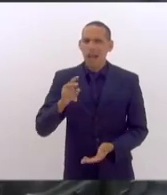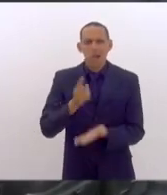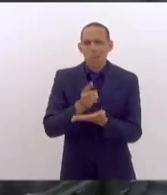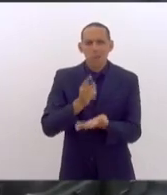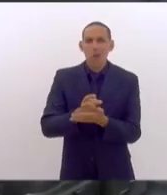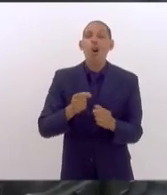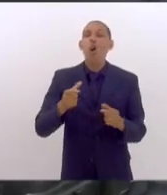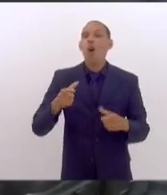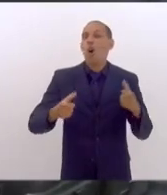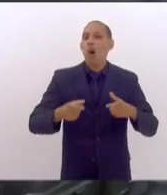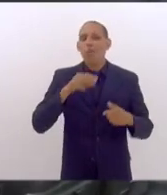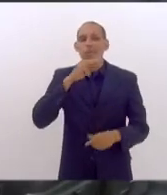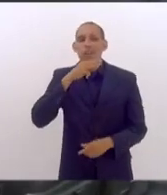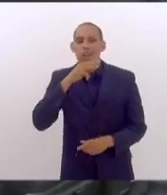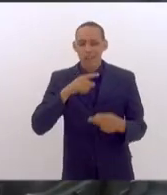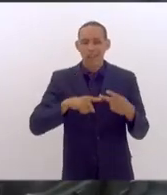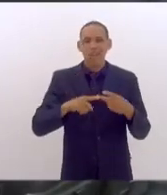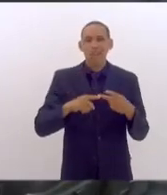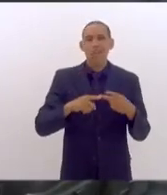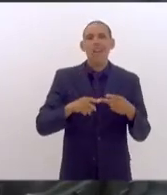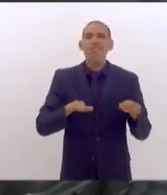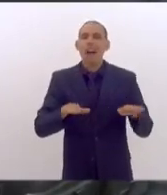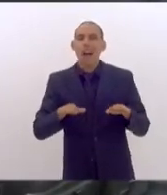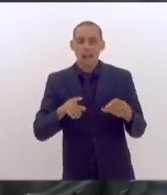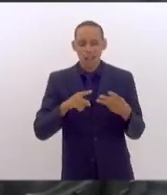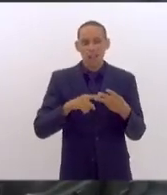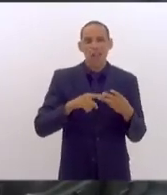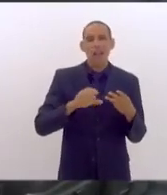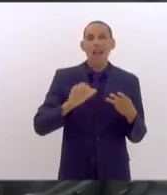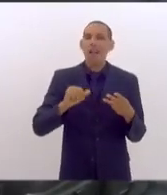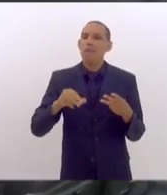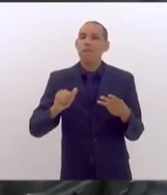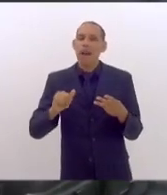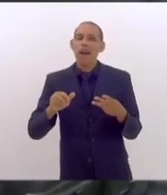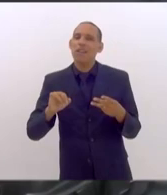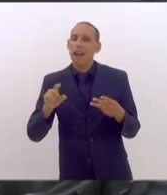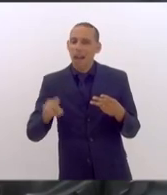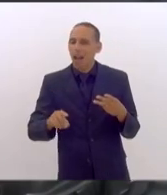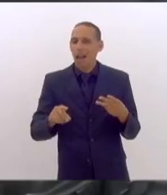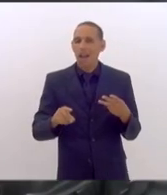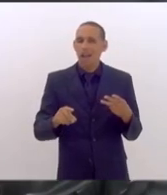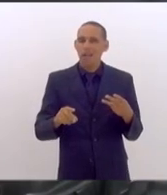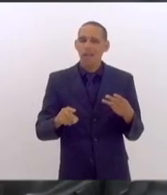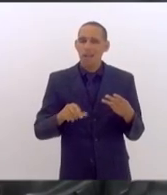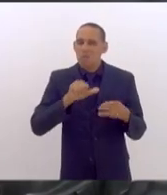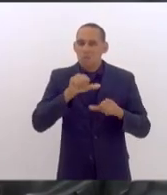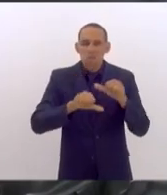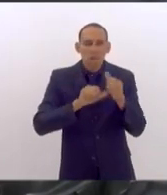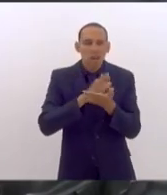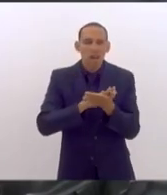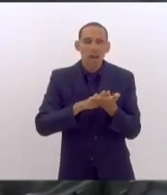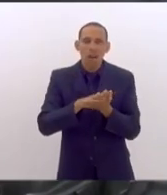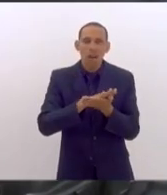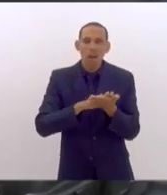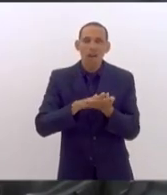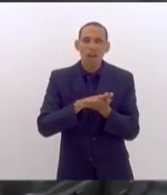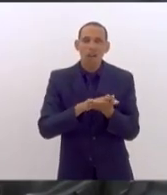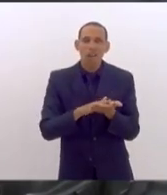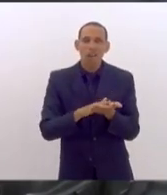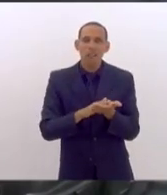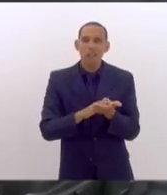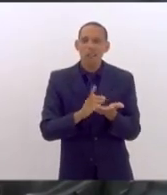estações de Manguinhos do jacaré de Senador Camará isso não mudou em nada bom então nós temos haver